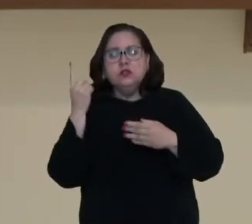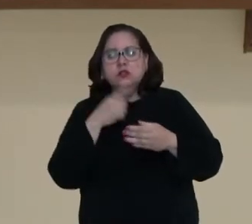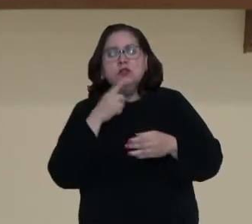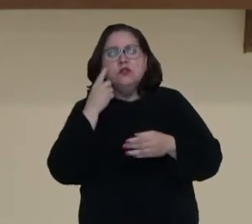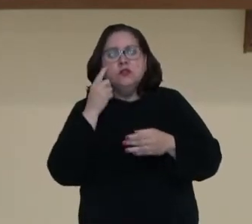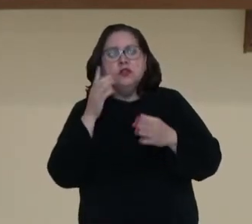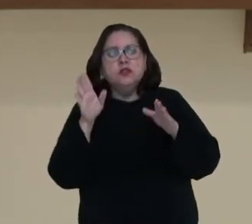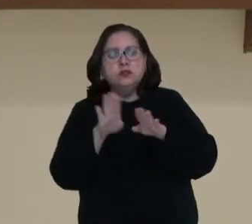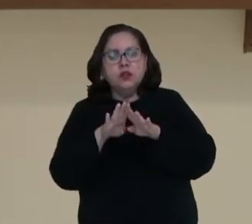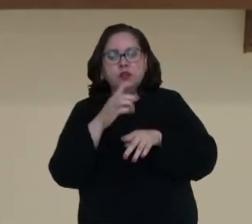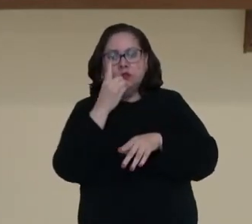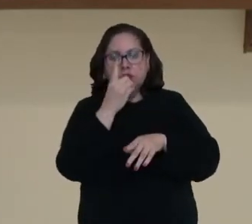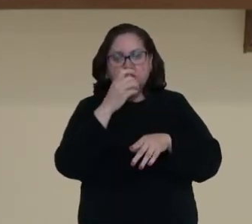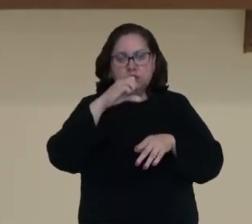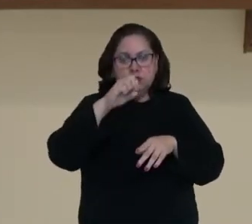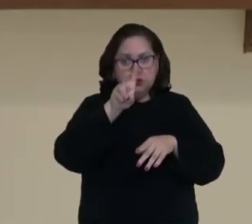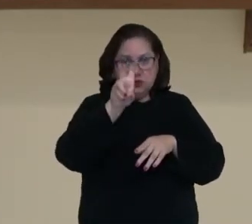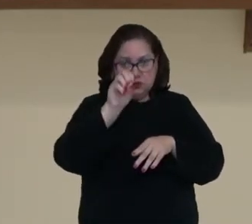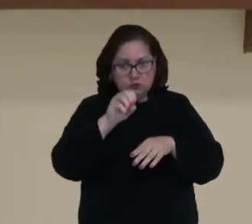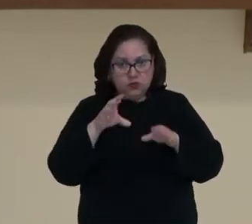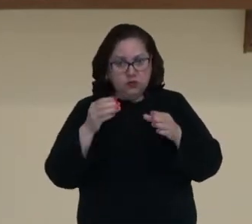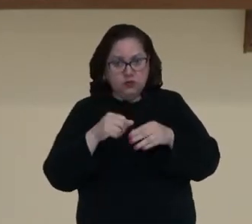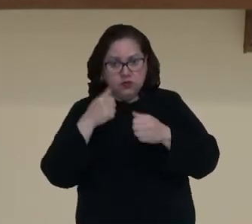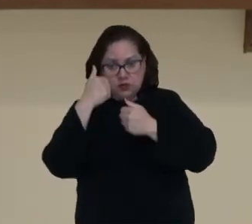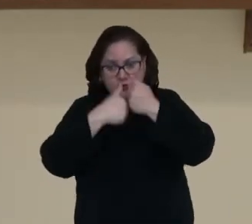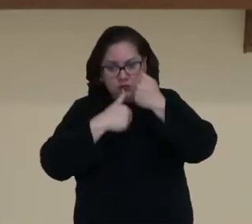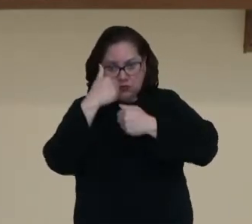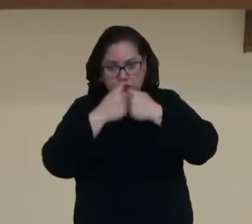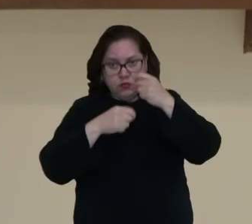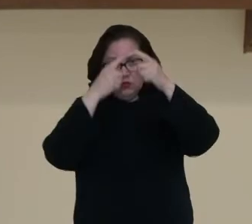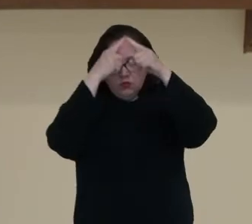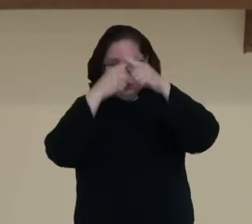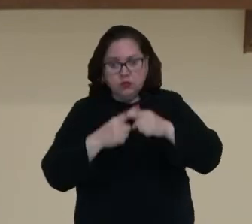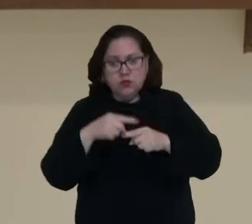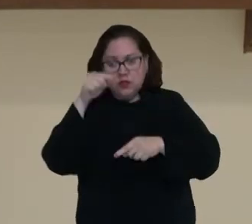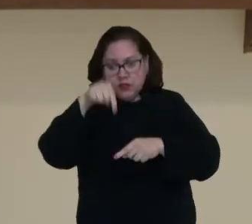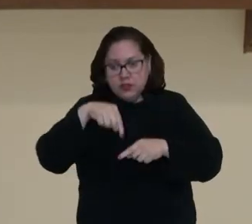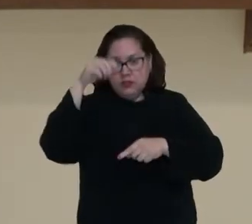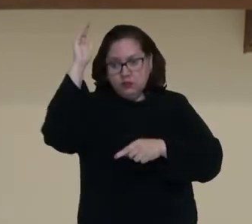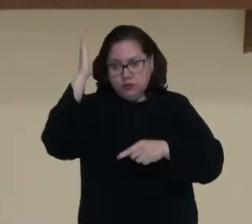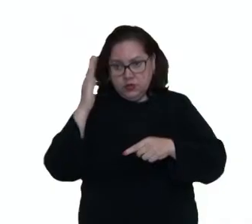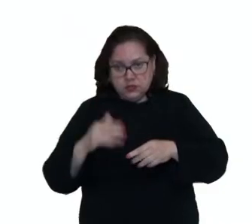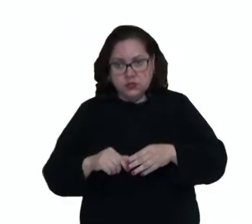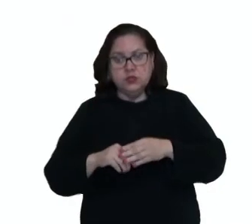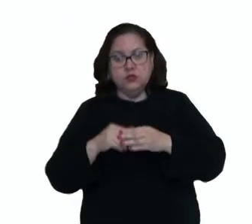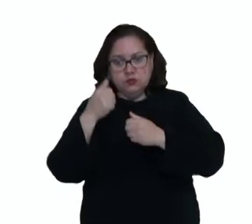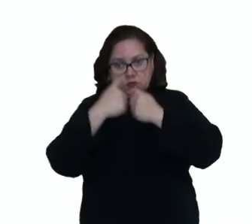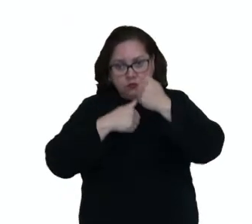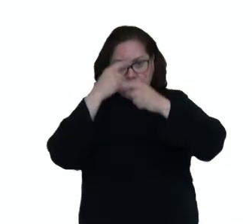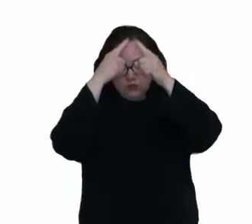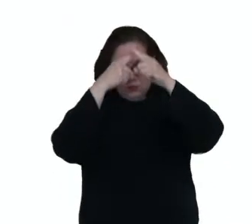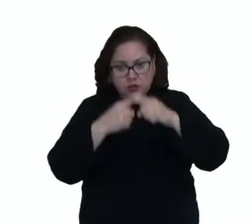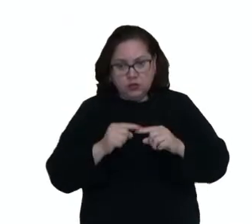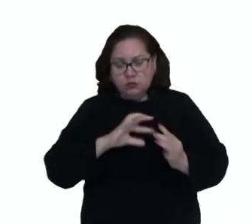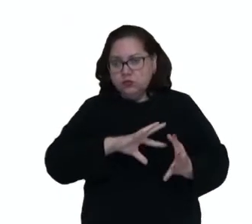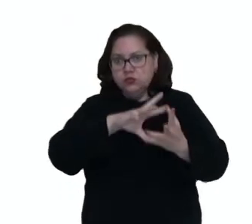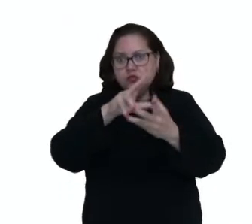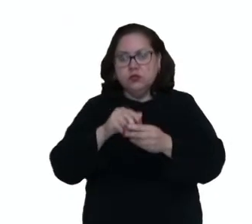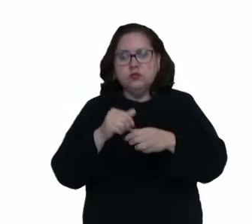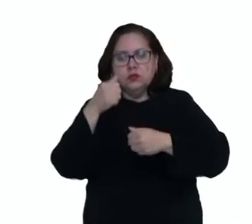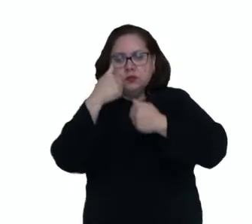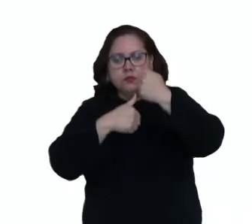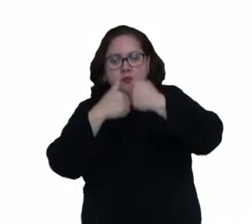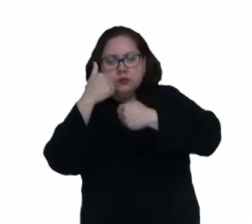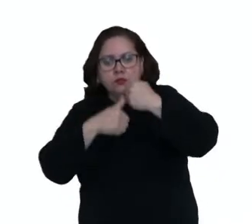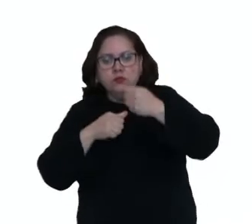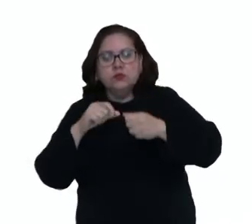ver que em 1950 vai ocorrer a Copa, o Brasil vai sediar, inclusive, o Campeonato Mundial. Essa